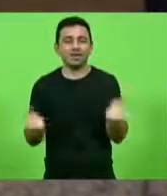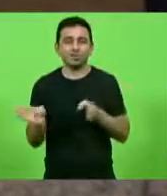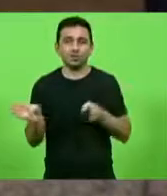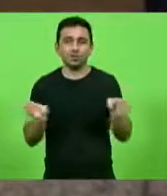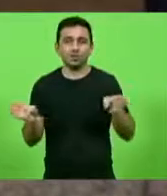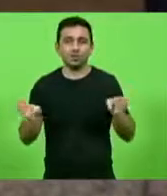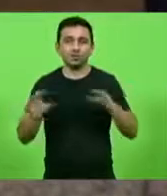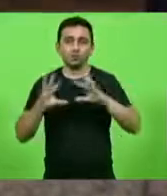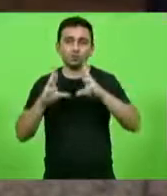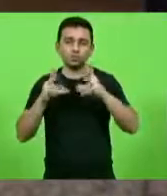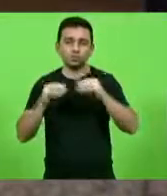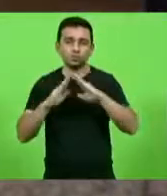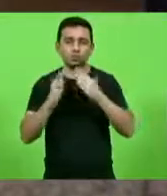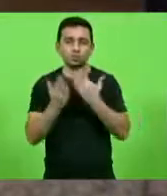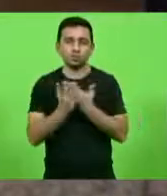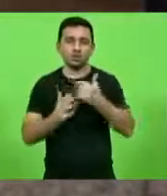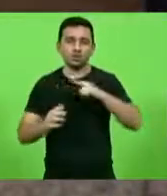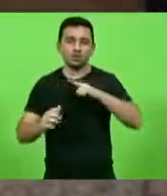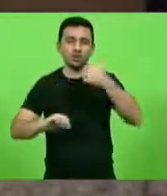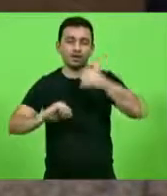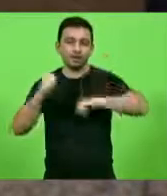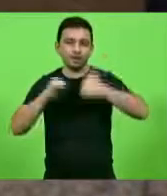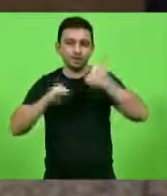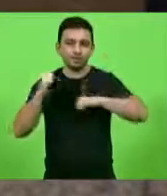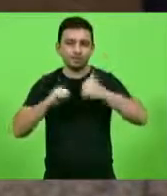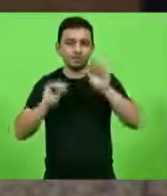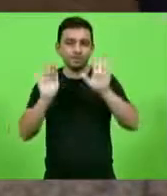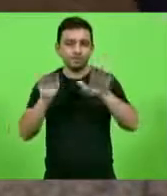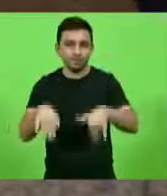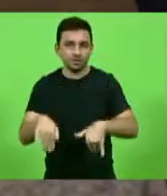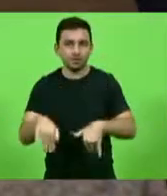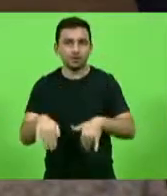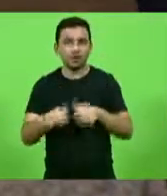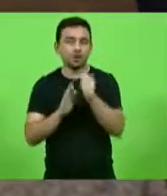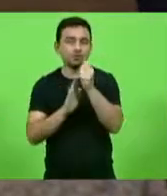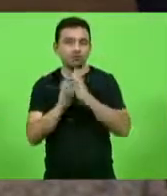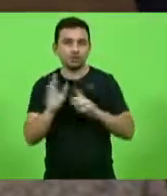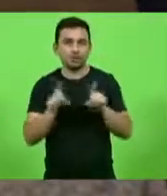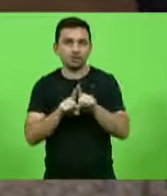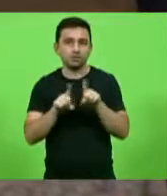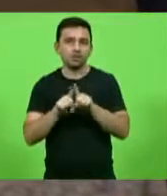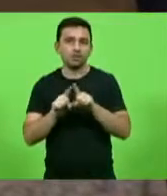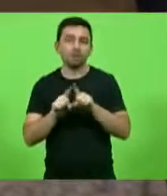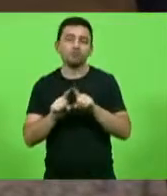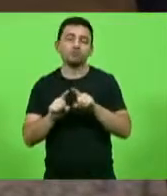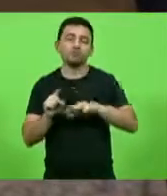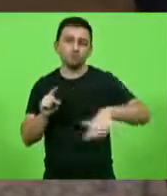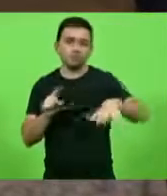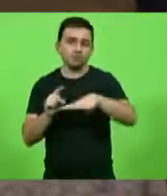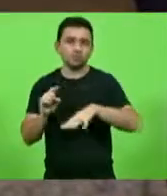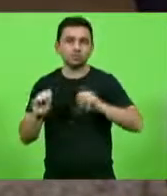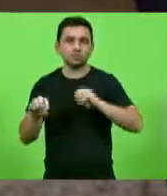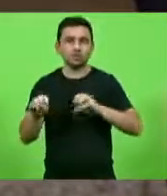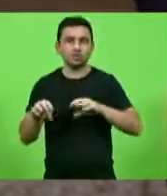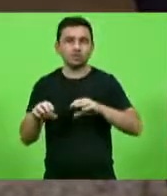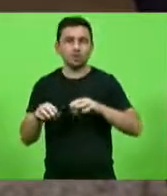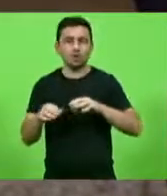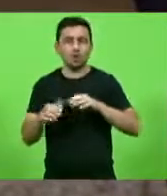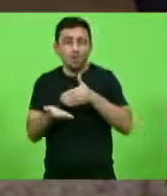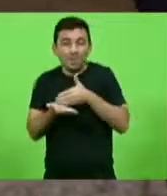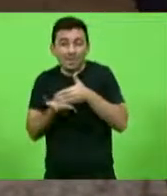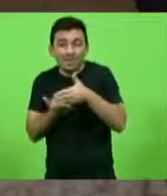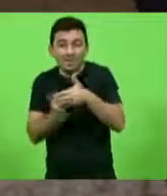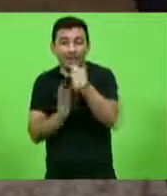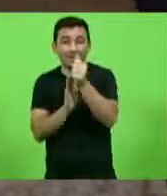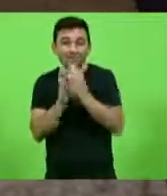escolar está comprometida com as avaliações finais e demais atividades relacionadas ao término do ano letivo. Ou seja, o período para a intensificação das